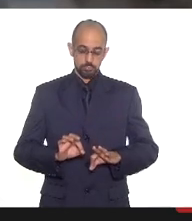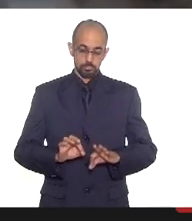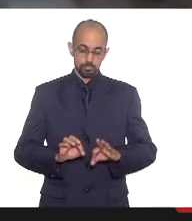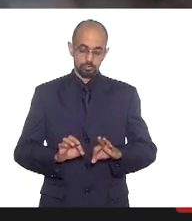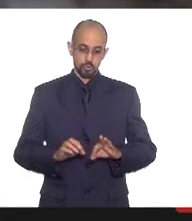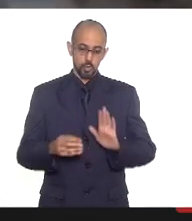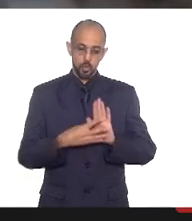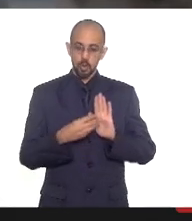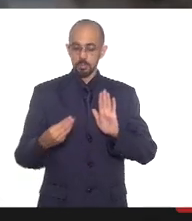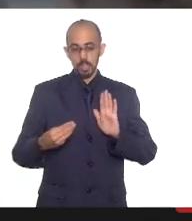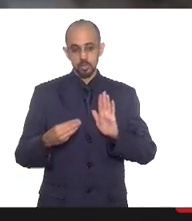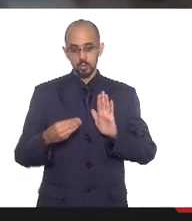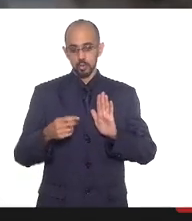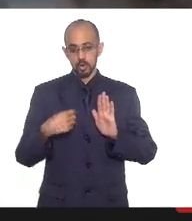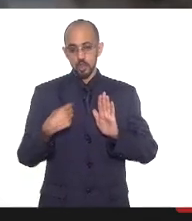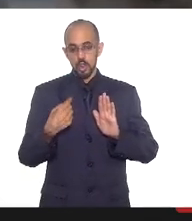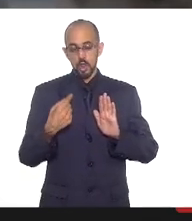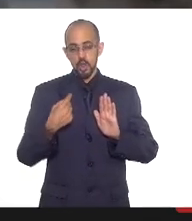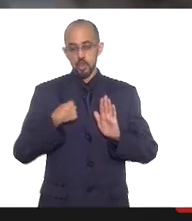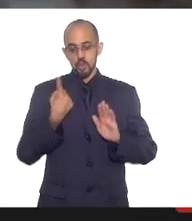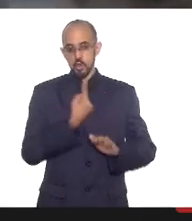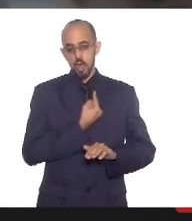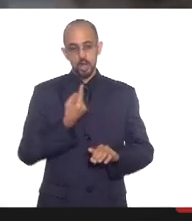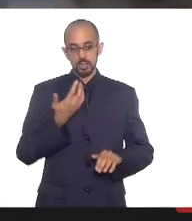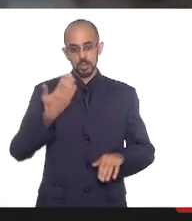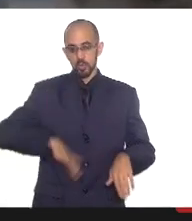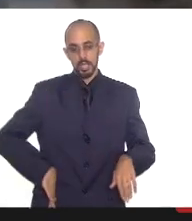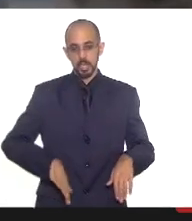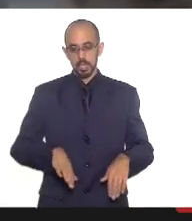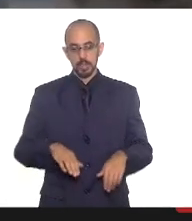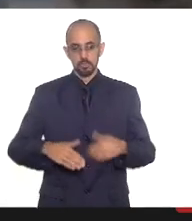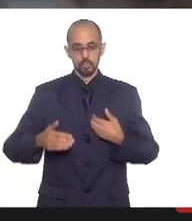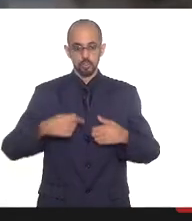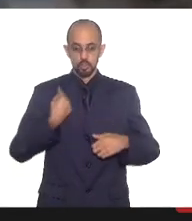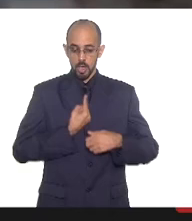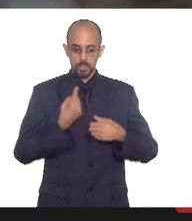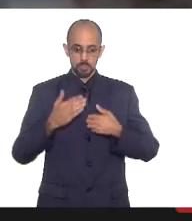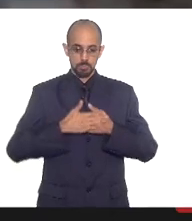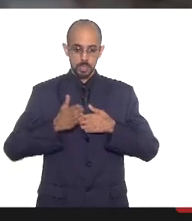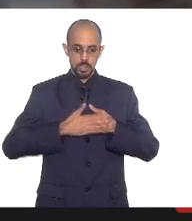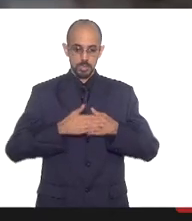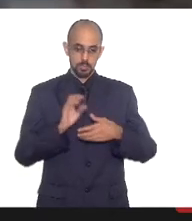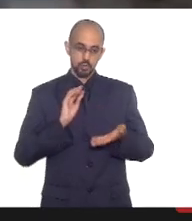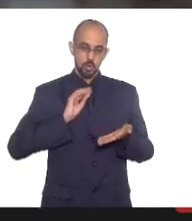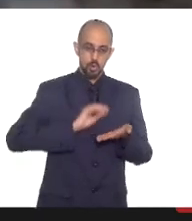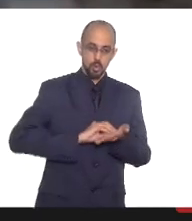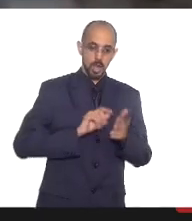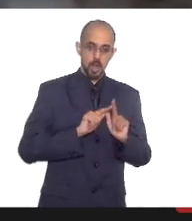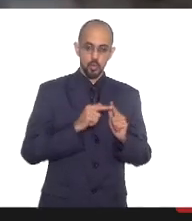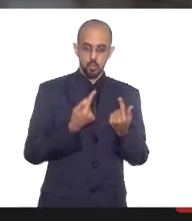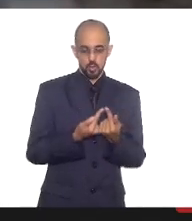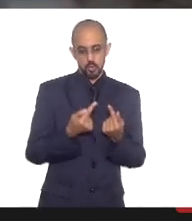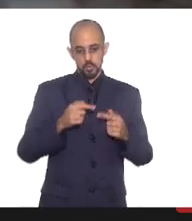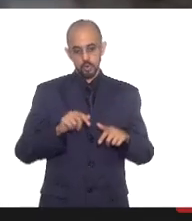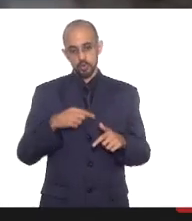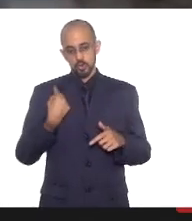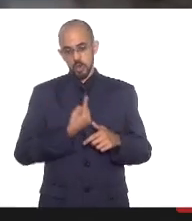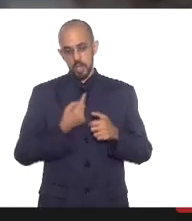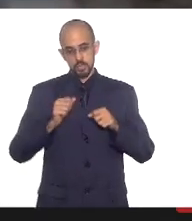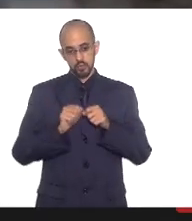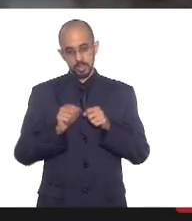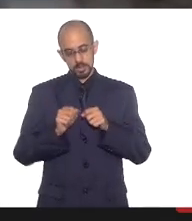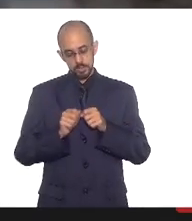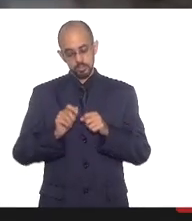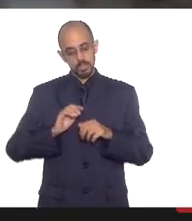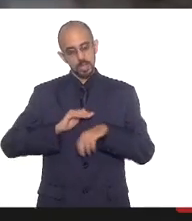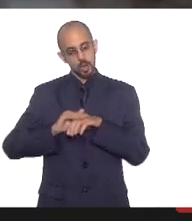mocinha queremos incluir por conta própria grupo Nenhum nós fazemos eu Sabe aquela sensação de